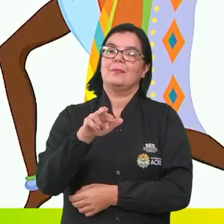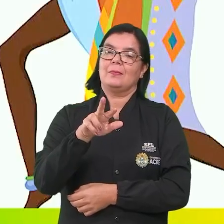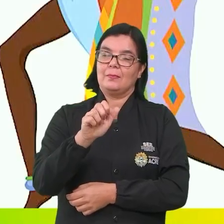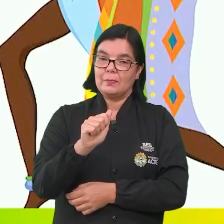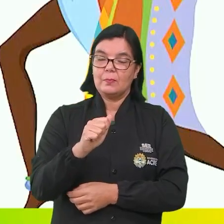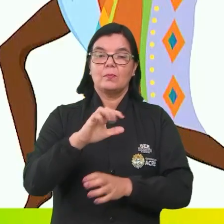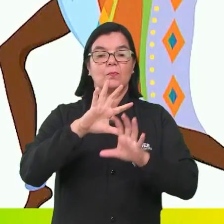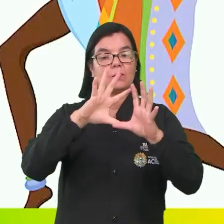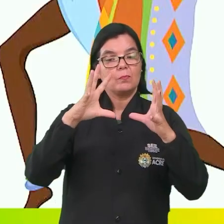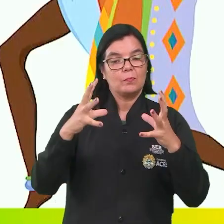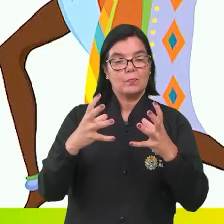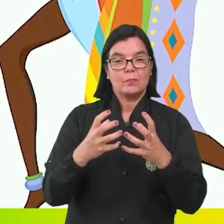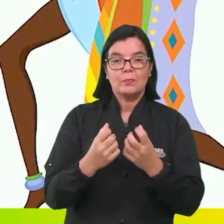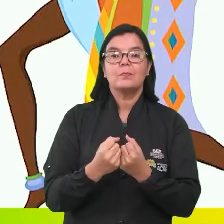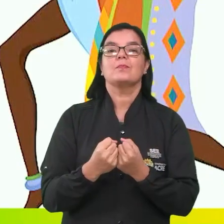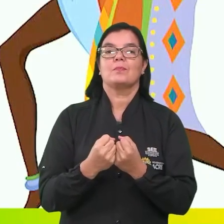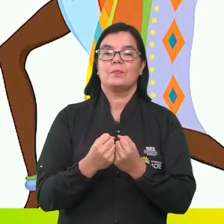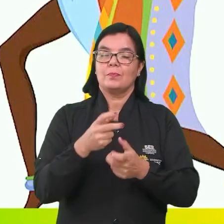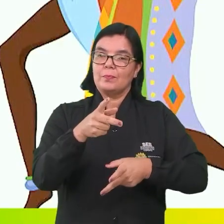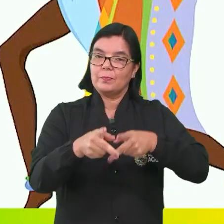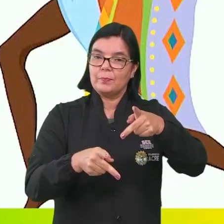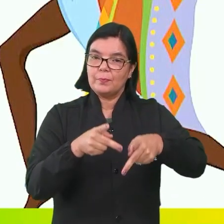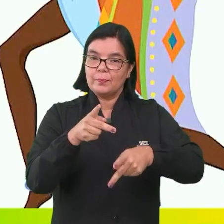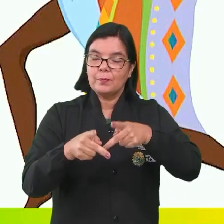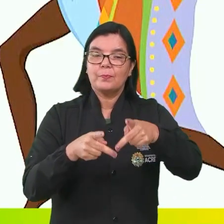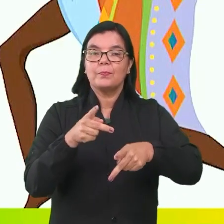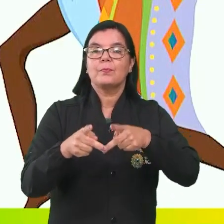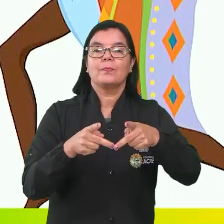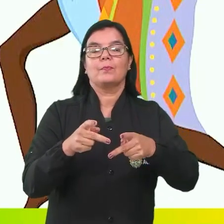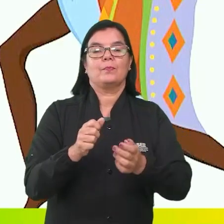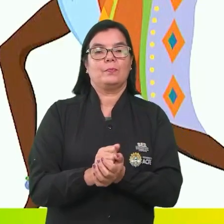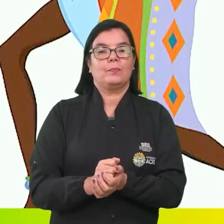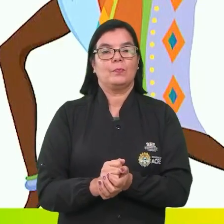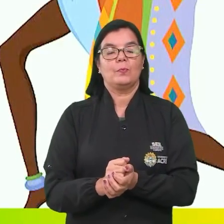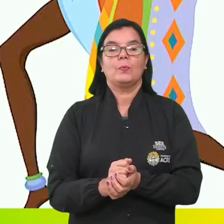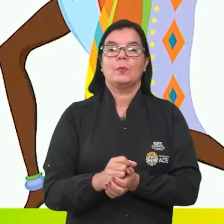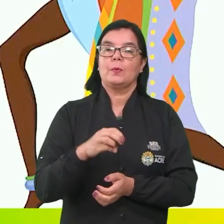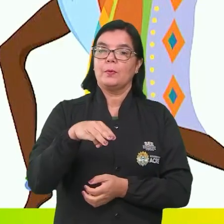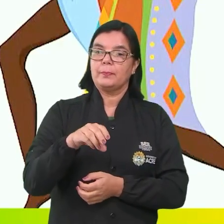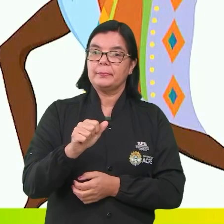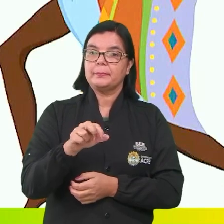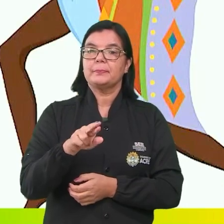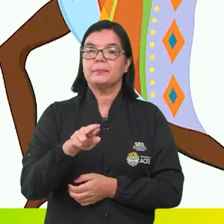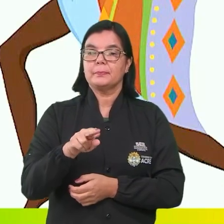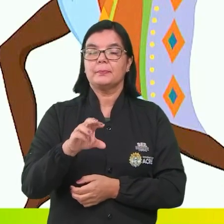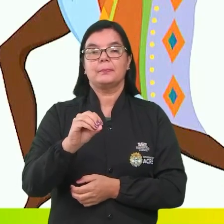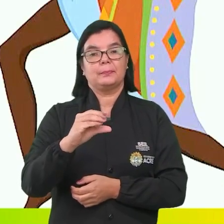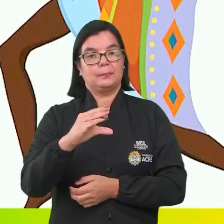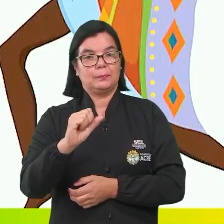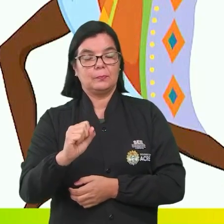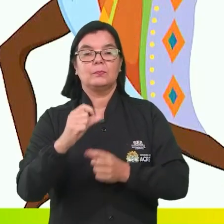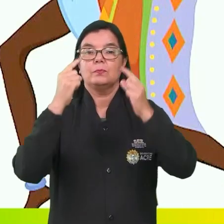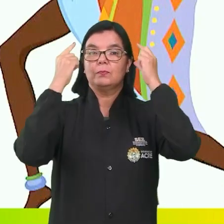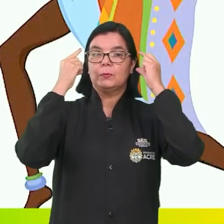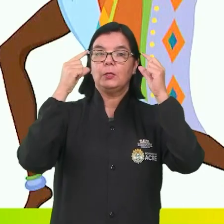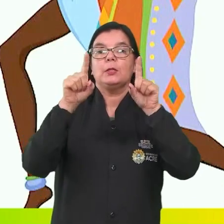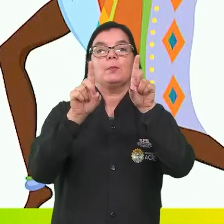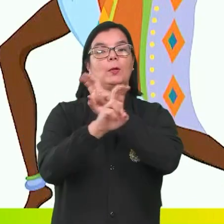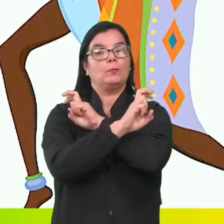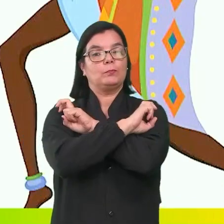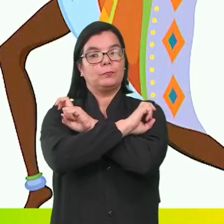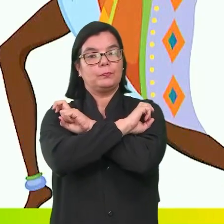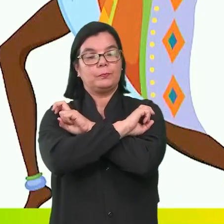ela engloba as populações lá do Marrocos e até do Egito. Então essa é uma